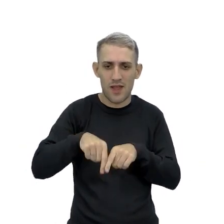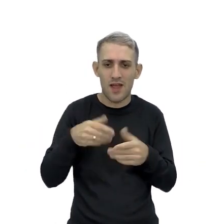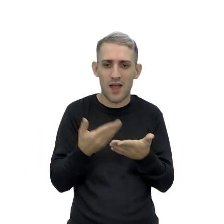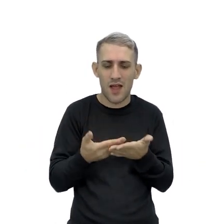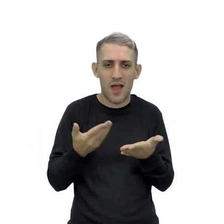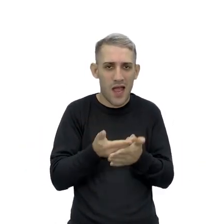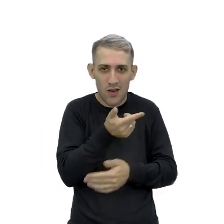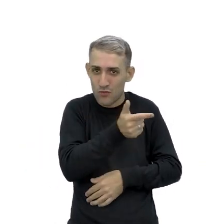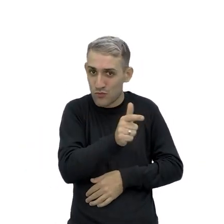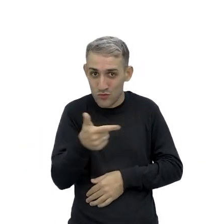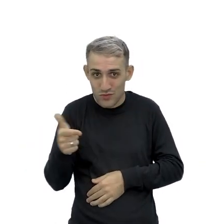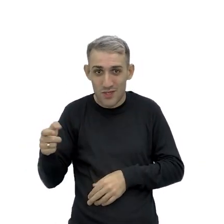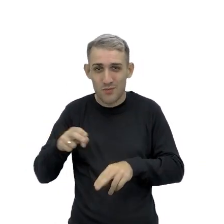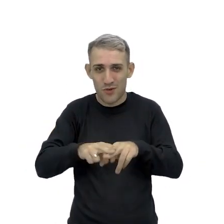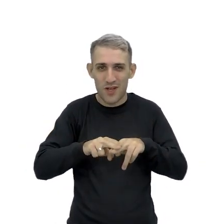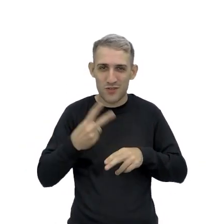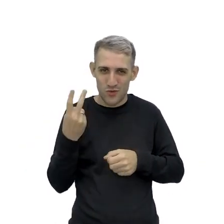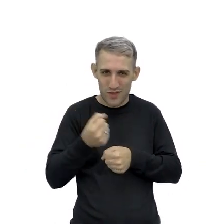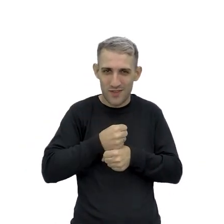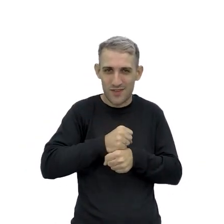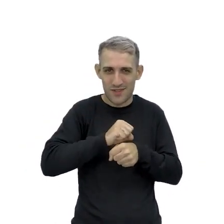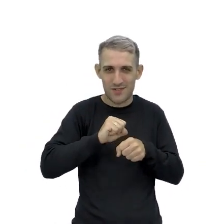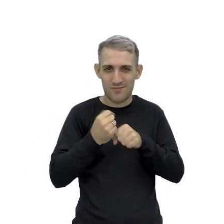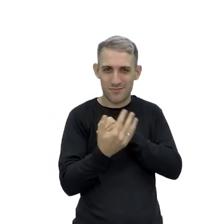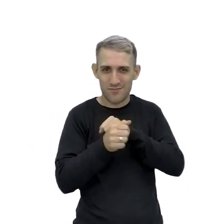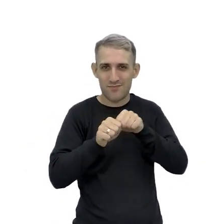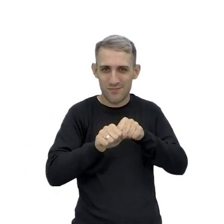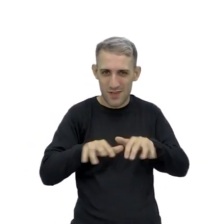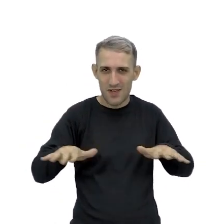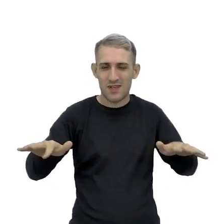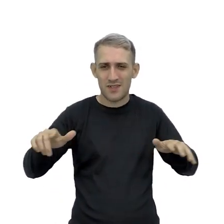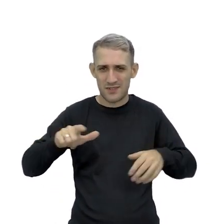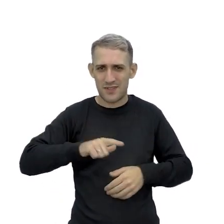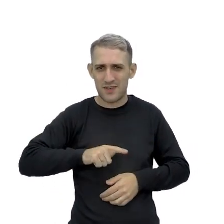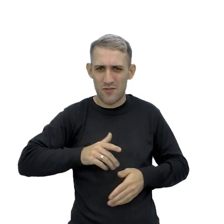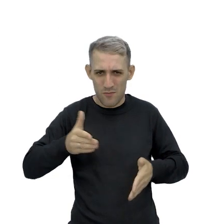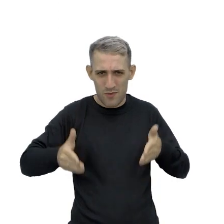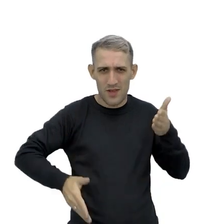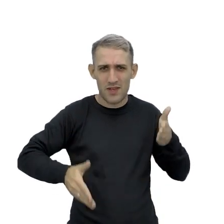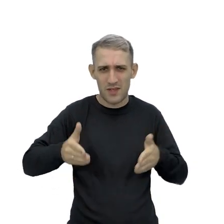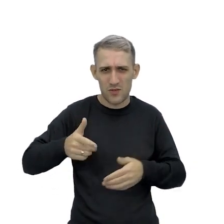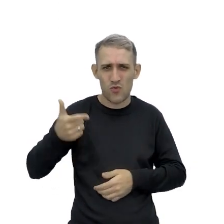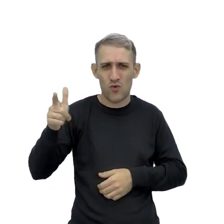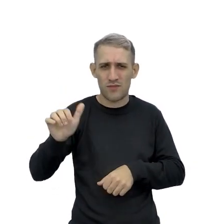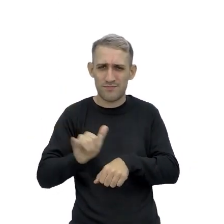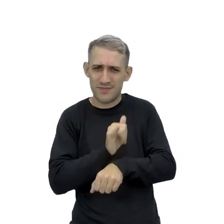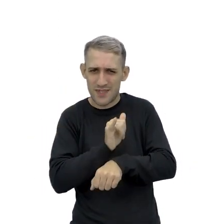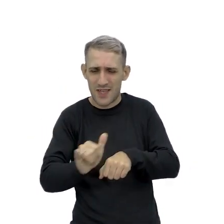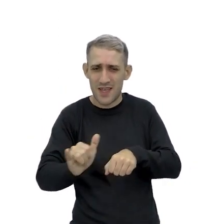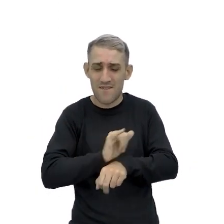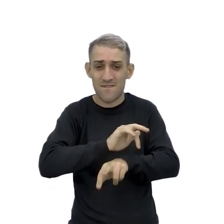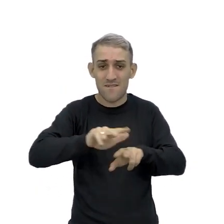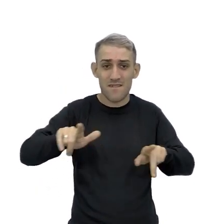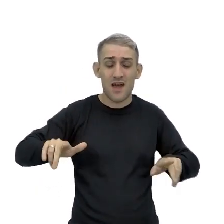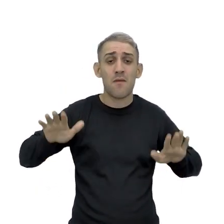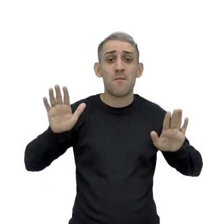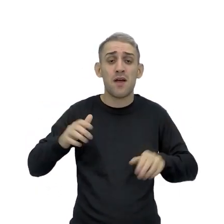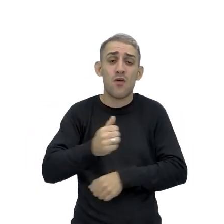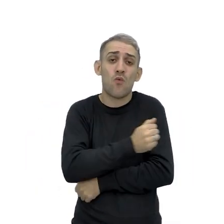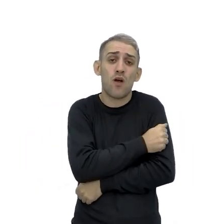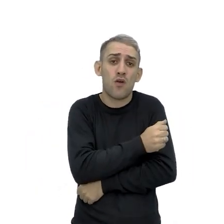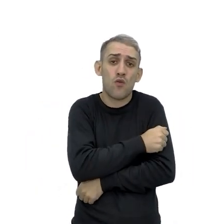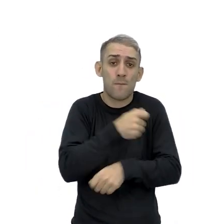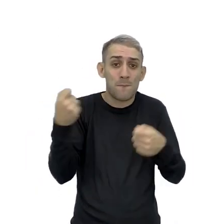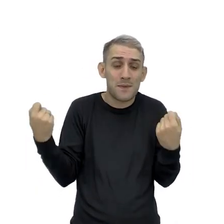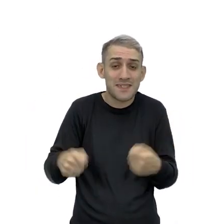né, ali com esses 2 anos de pandemia, sendo atendidos ali com todas as outras estratégias, mas eles precisam